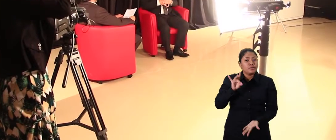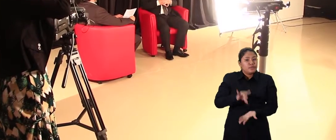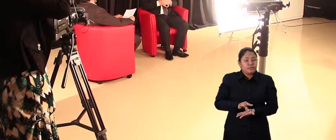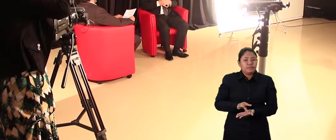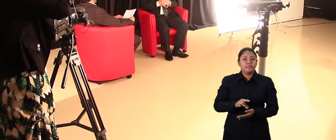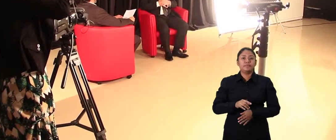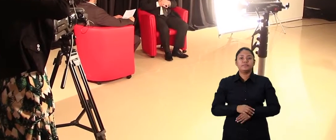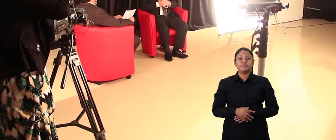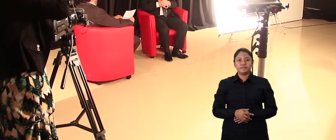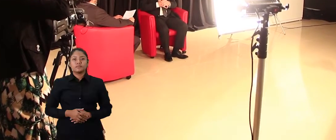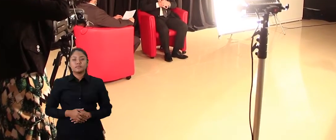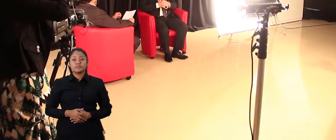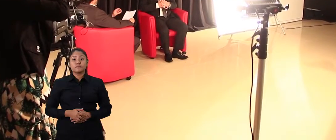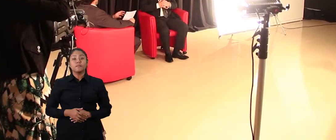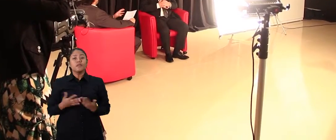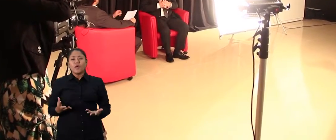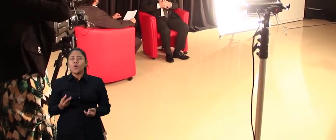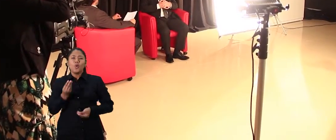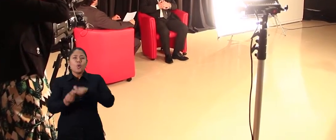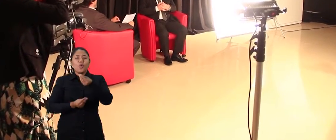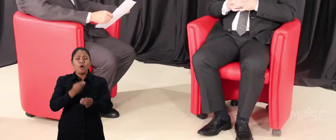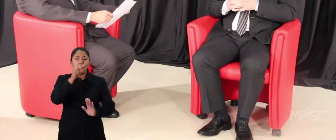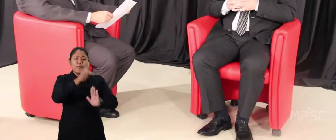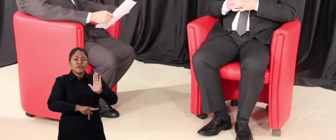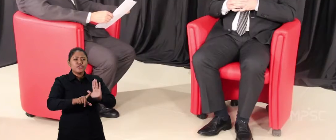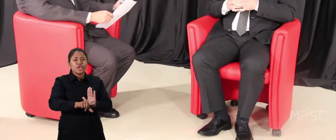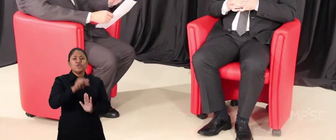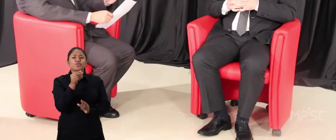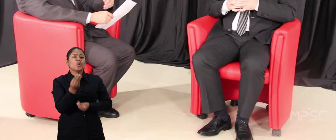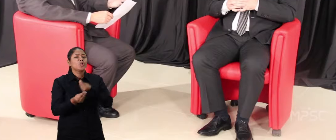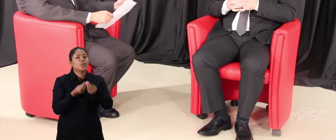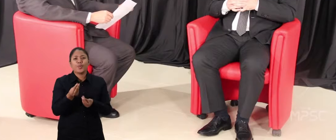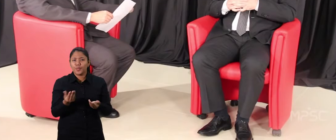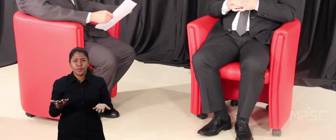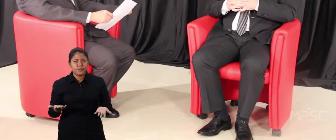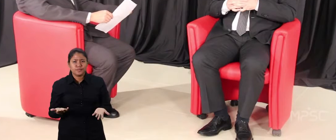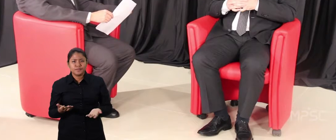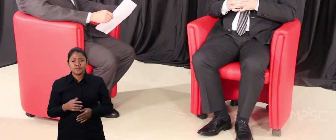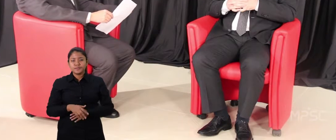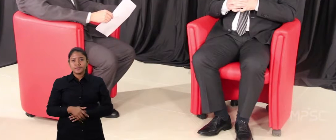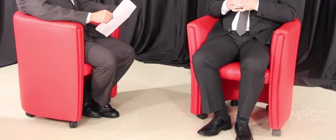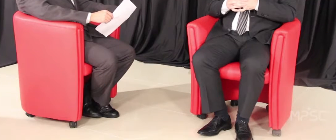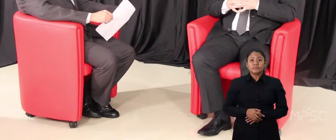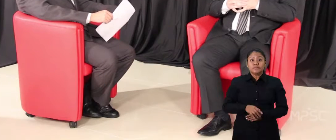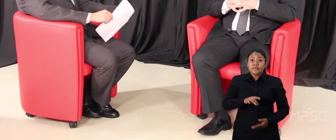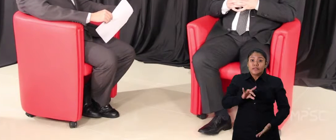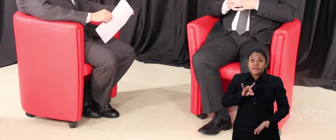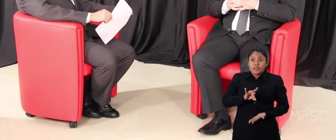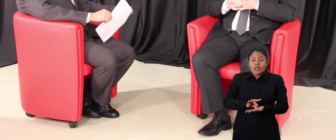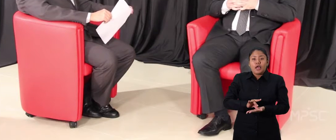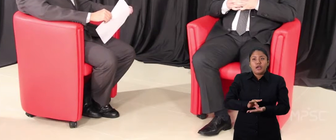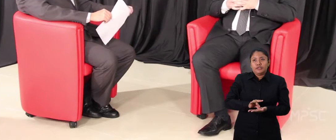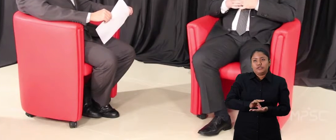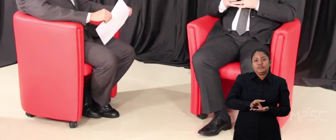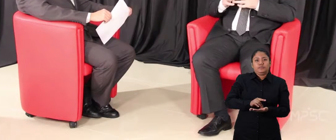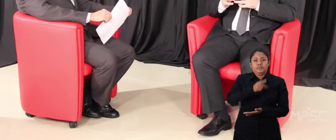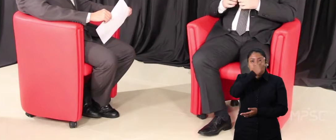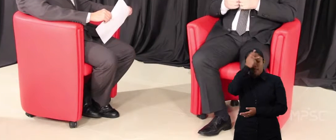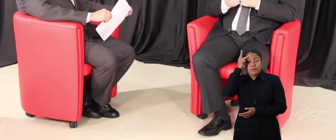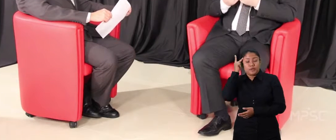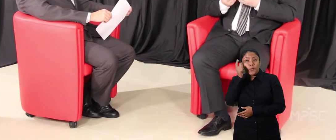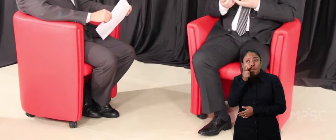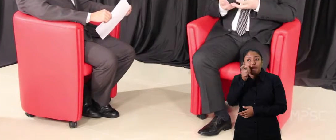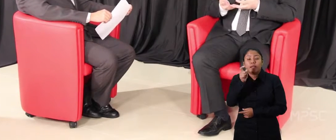já consumados. E como é que são escolhidos esses projetos que vão ser financiados pelo FFB? Na verdade, quem